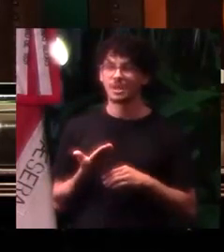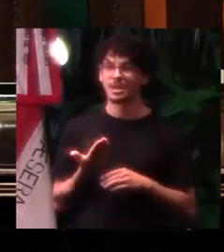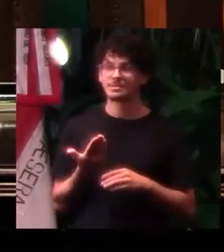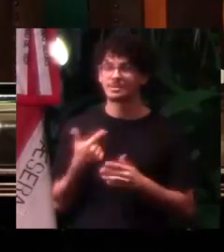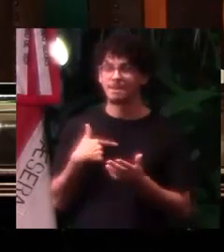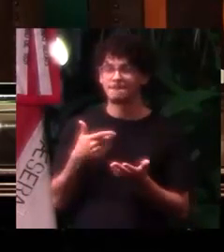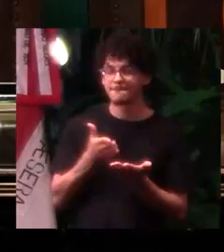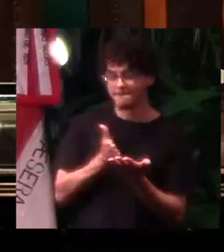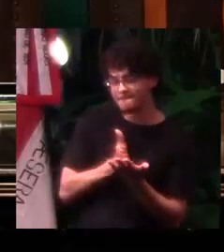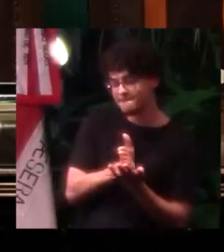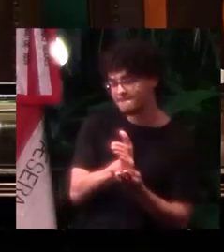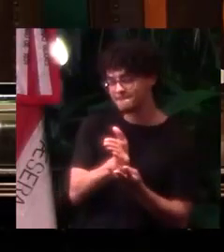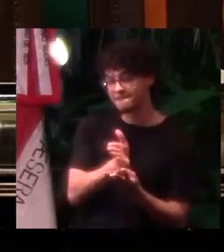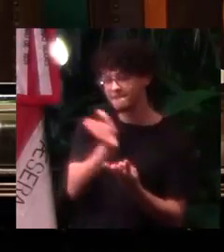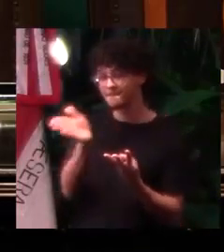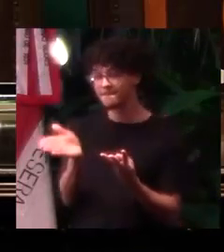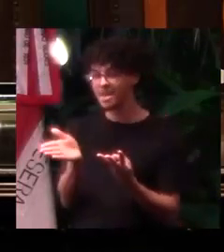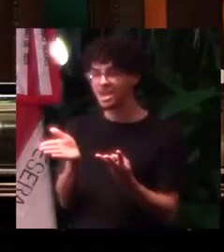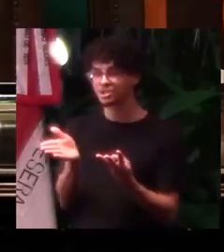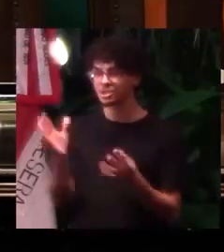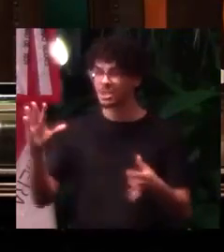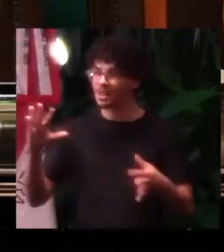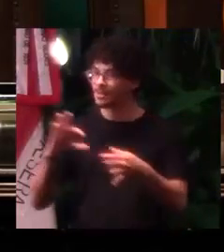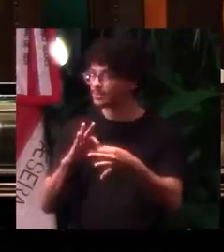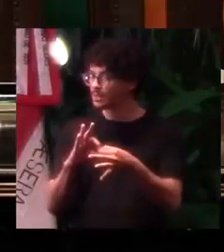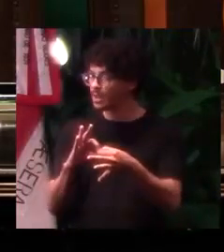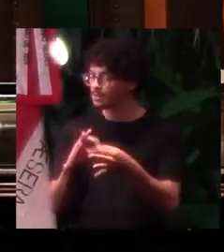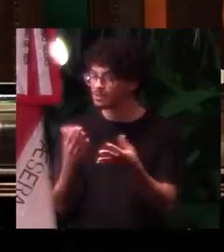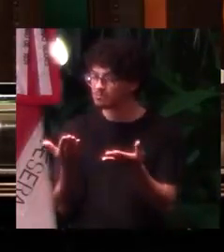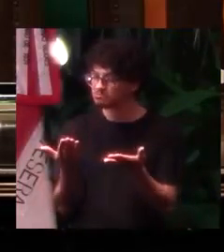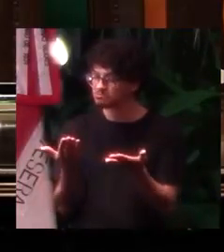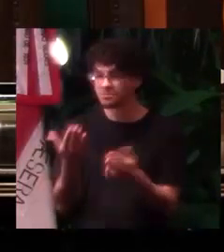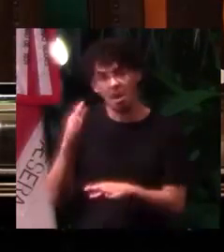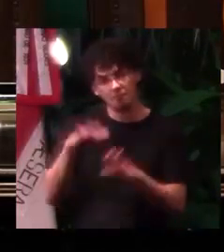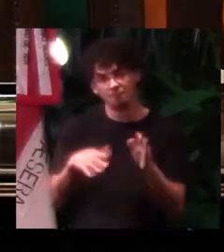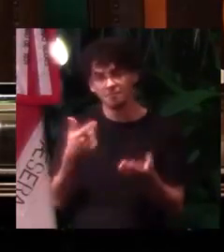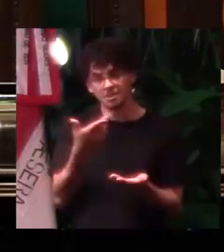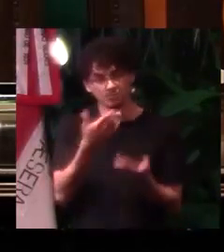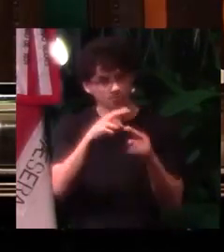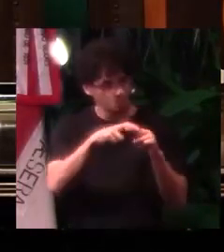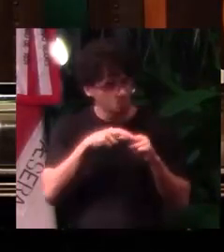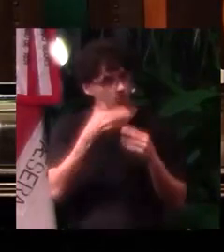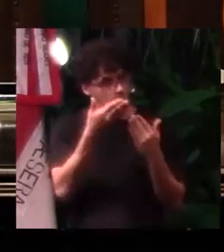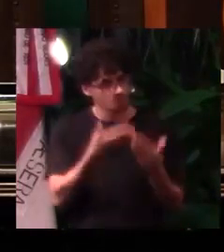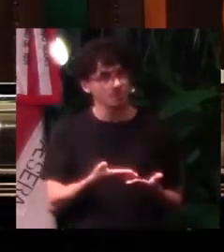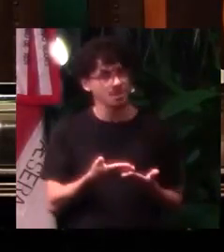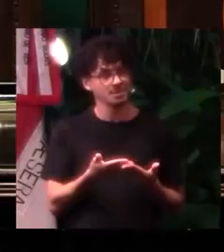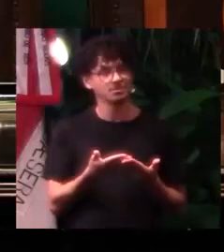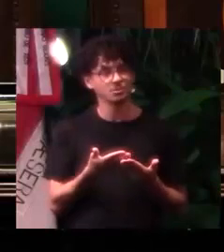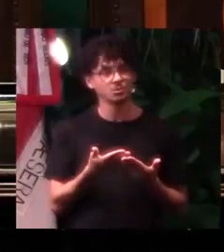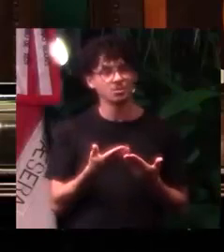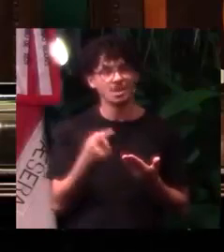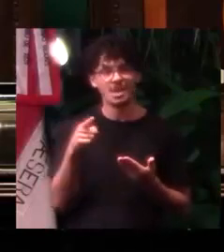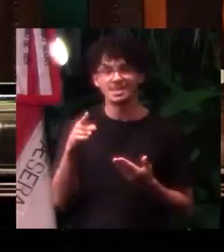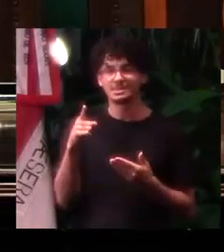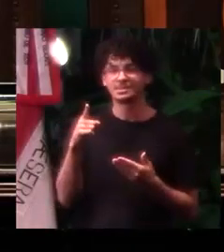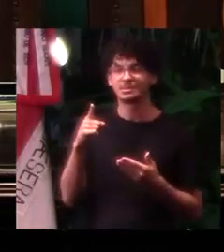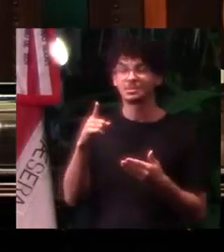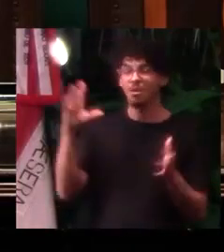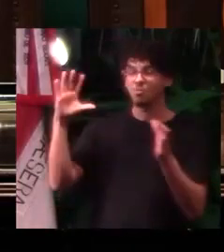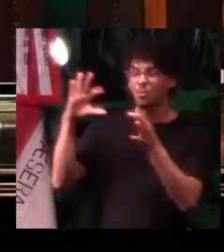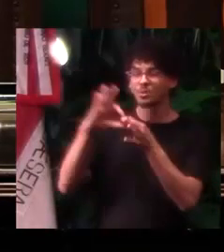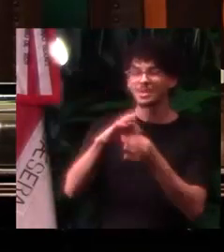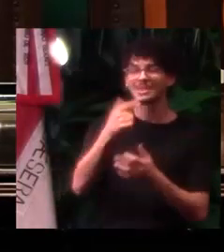essa margem que está ligada, talvez por isso mesmo, a essa dimensão não conceitual ou